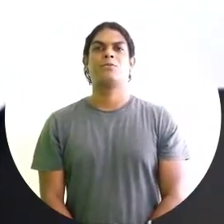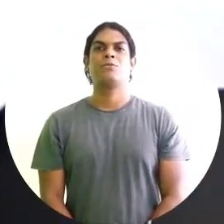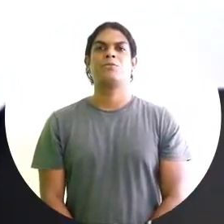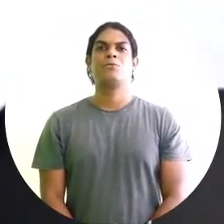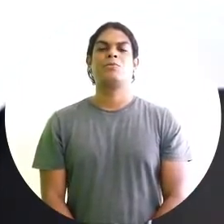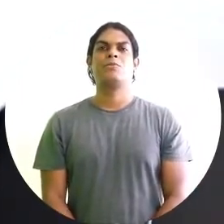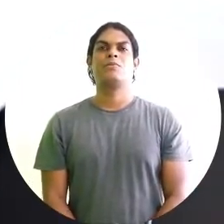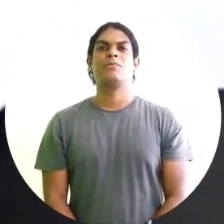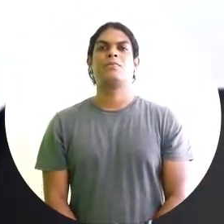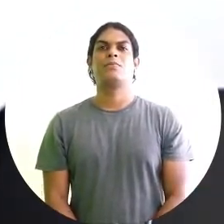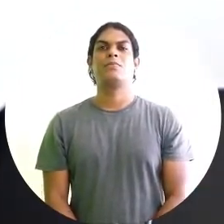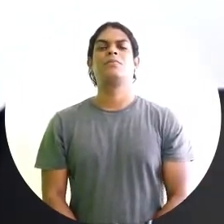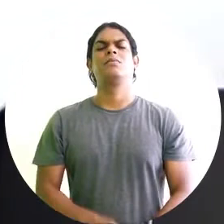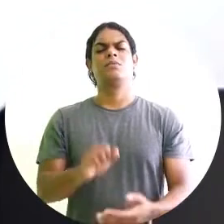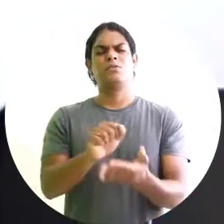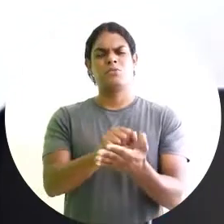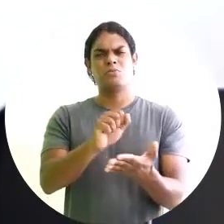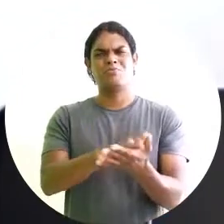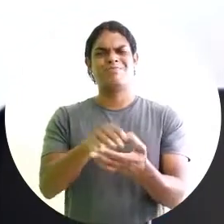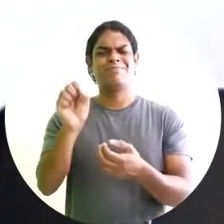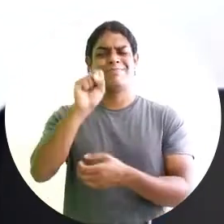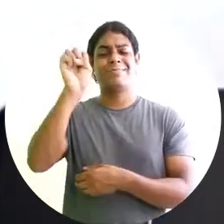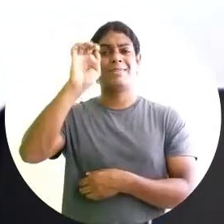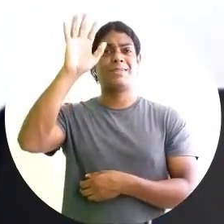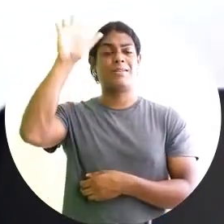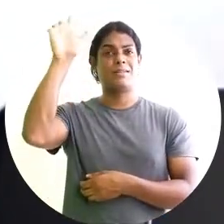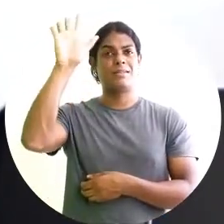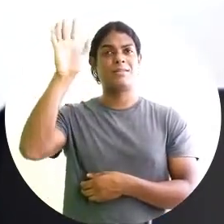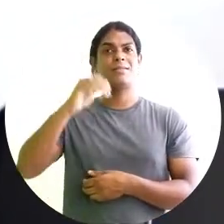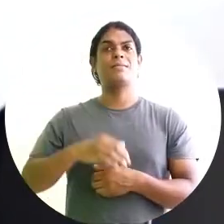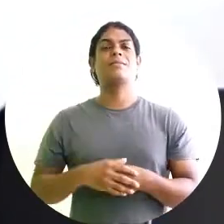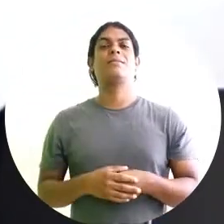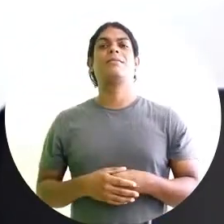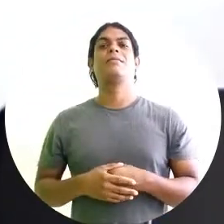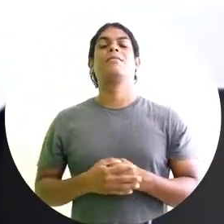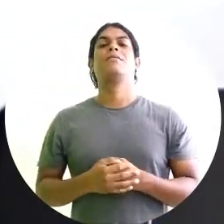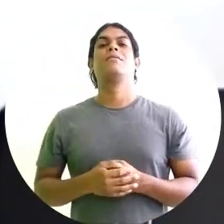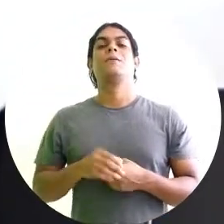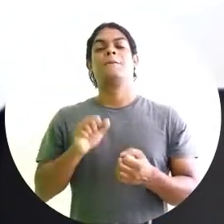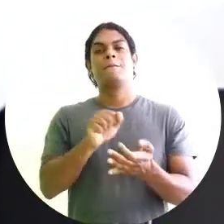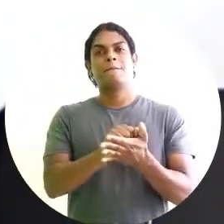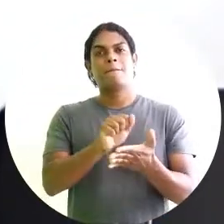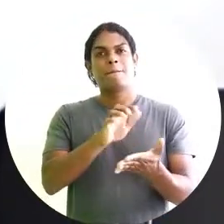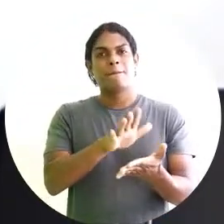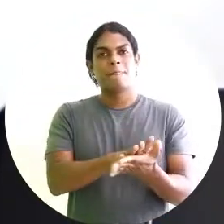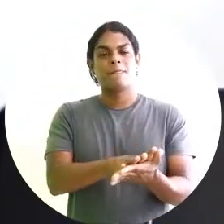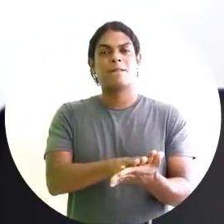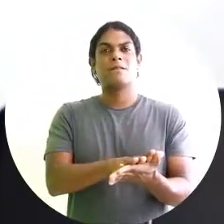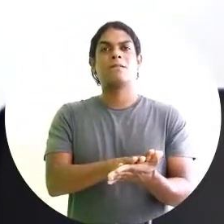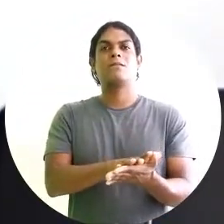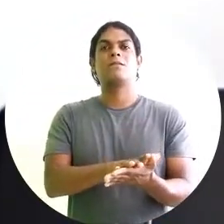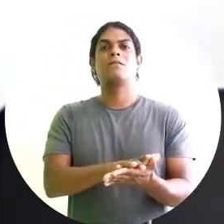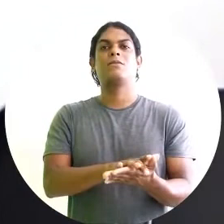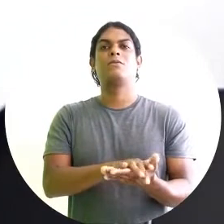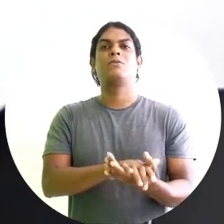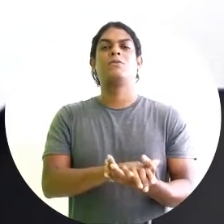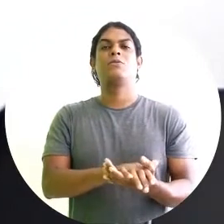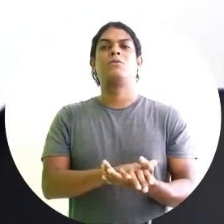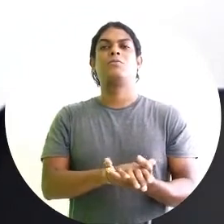seja, são multas pesadas, são multas que fazem com que